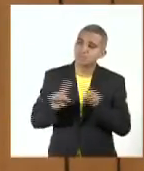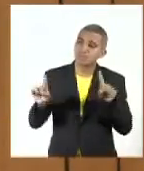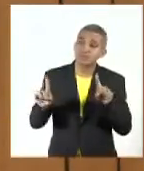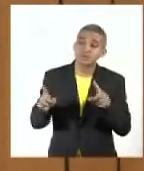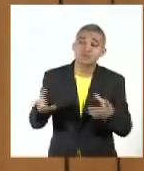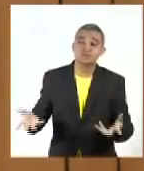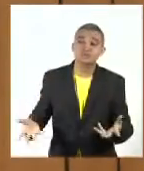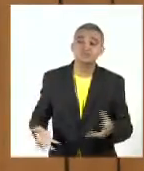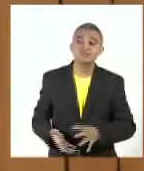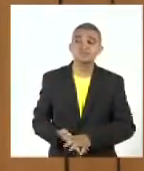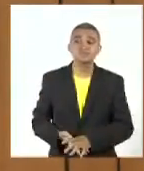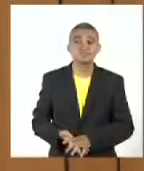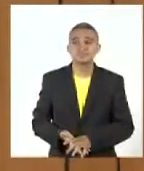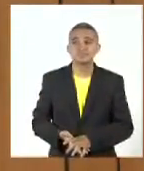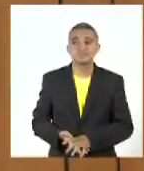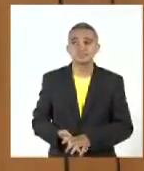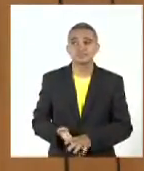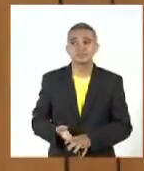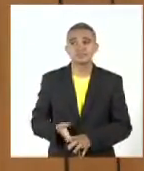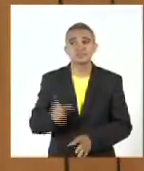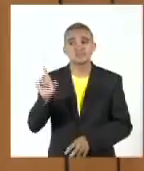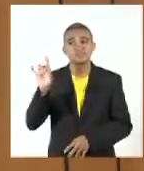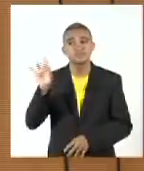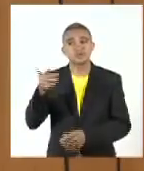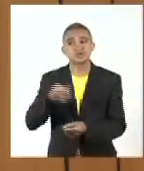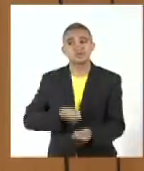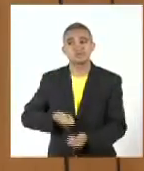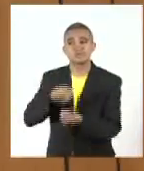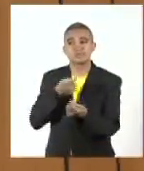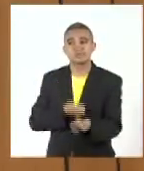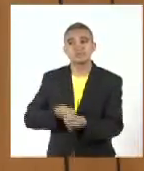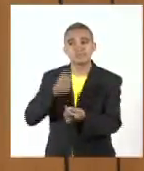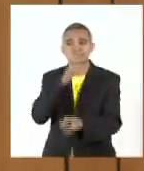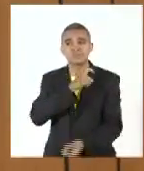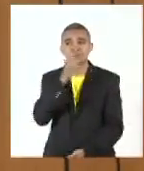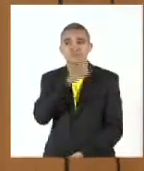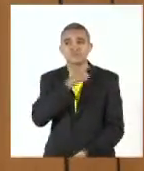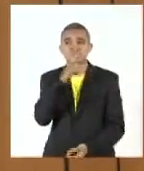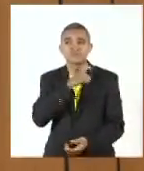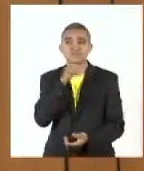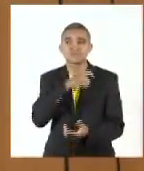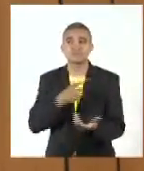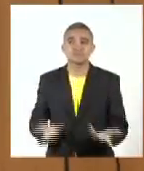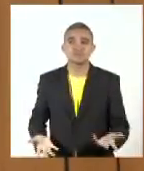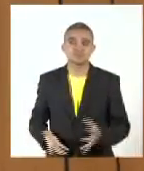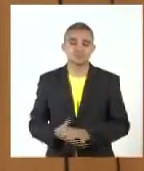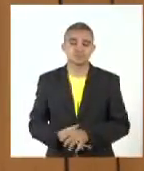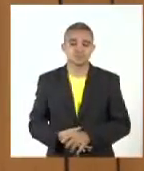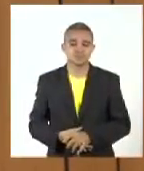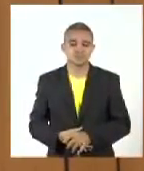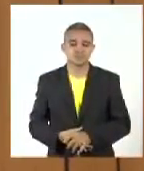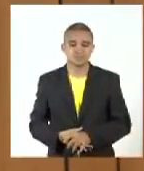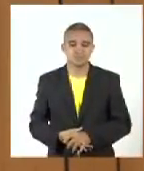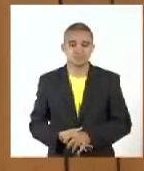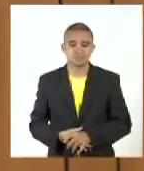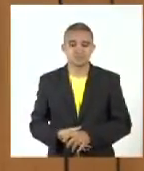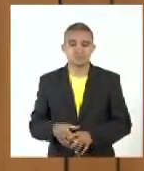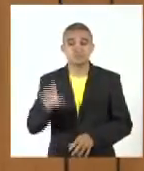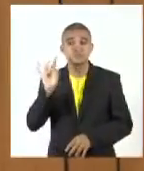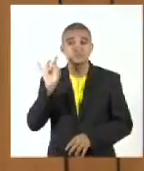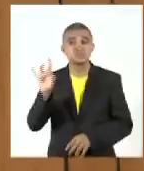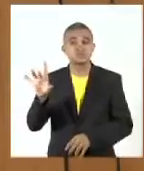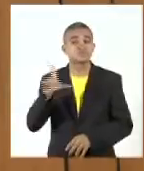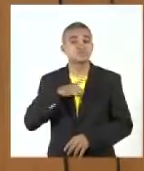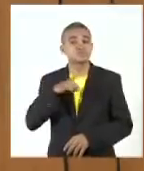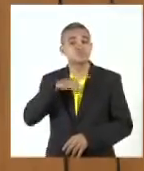Mas isso é outra falácia, porque é só com quem tem interesse.